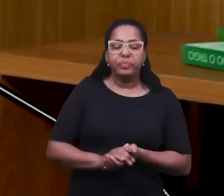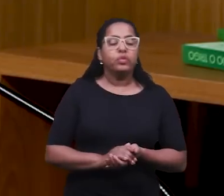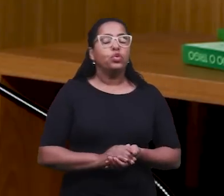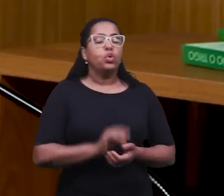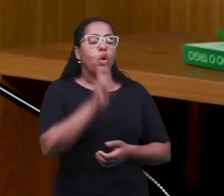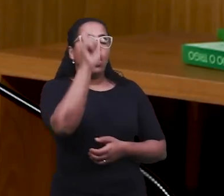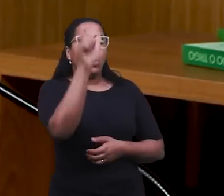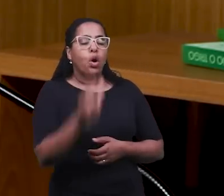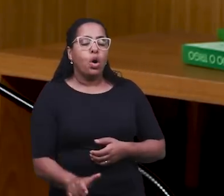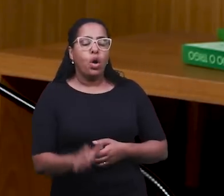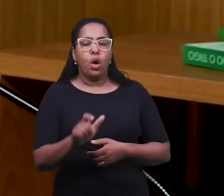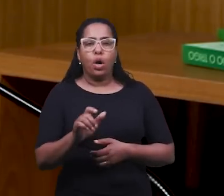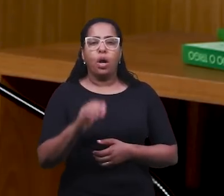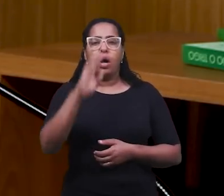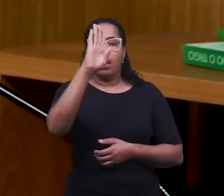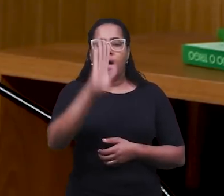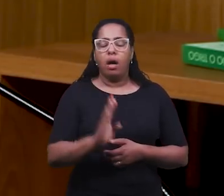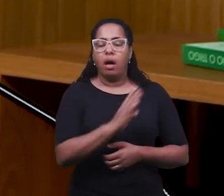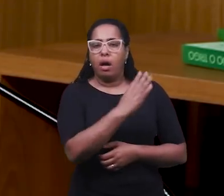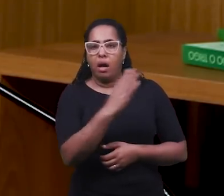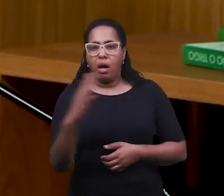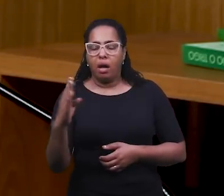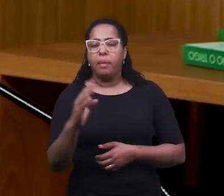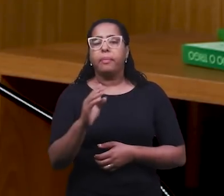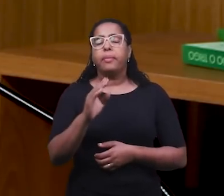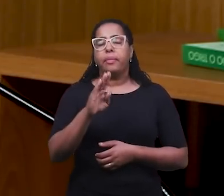do bispo e do presbítero.